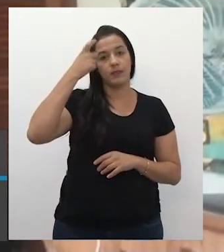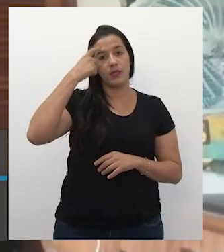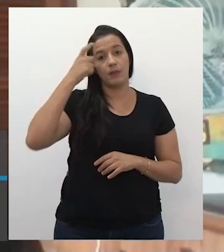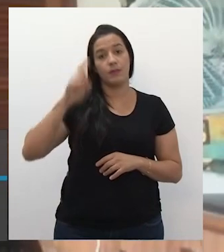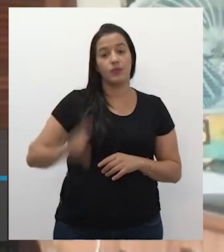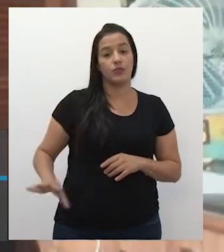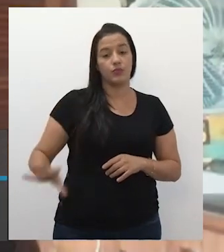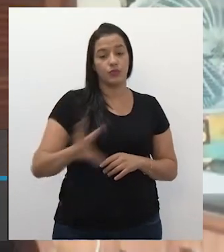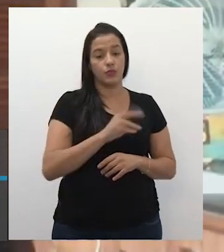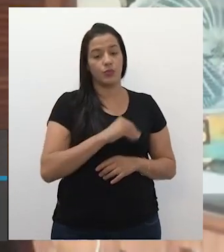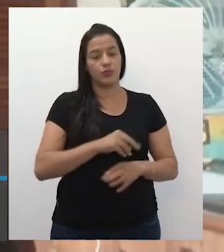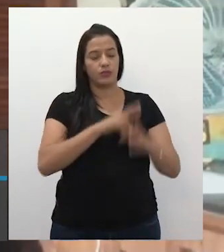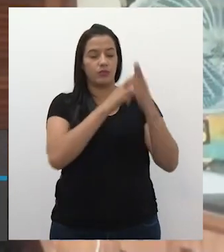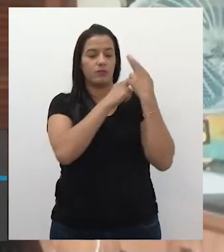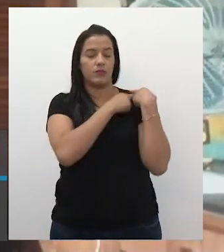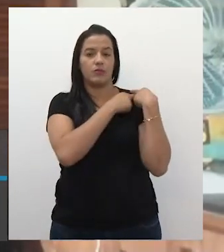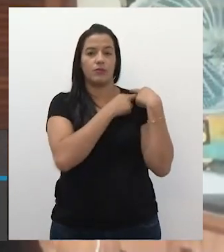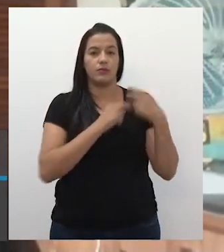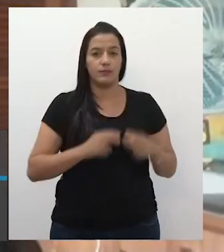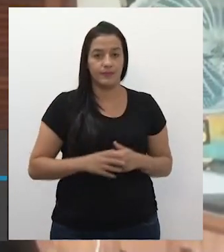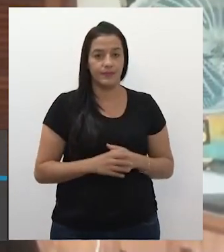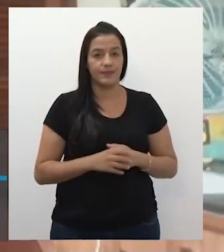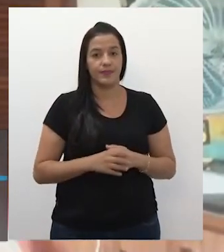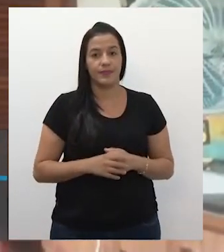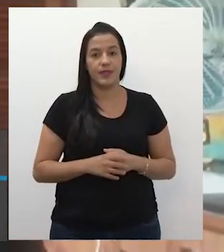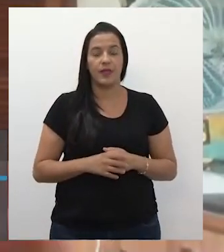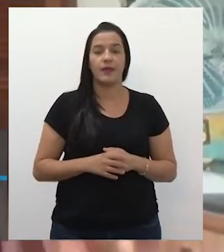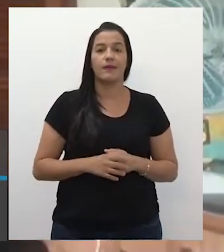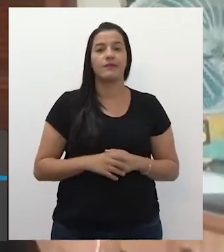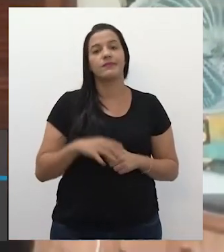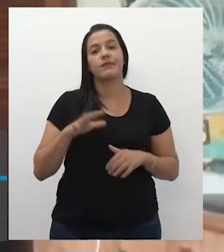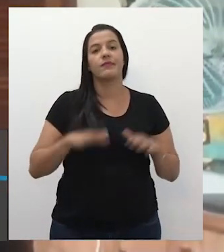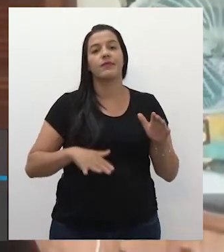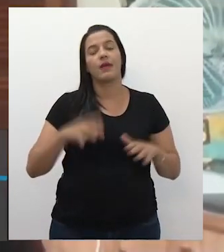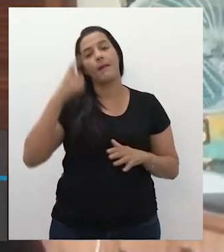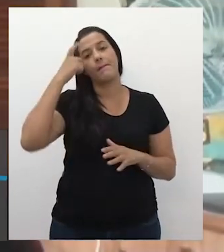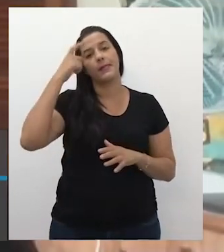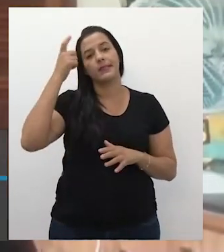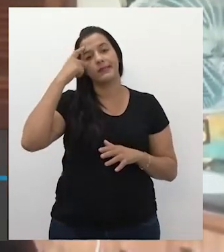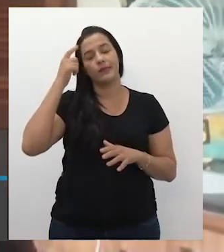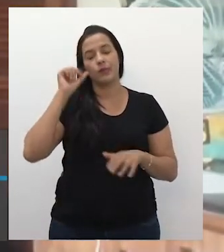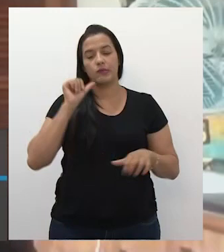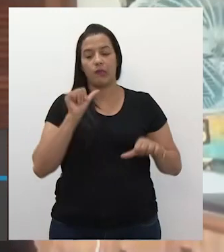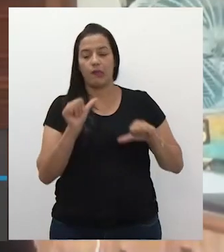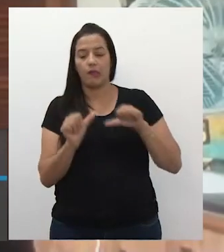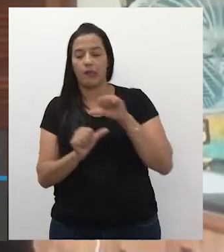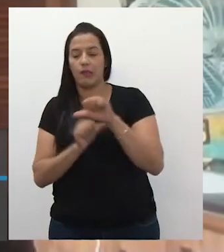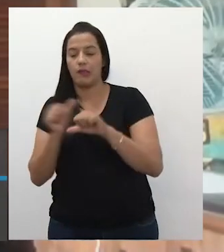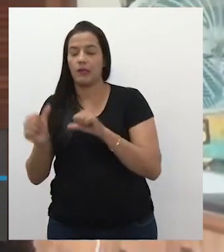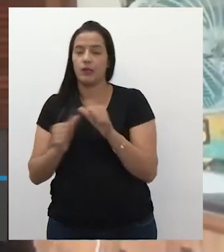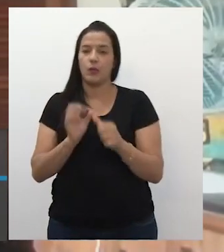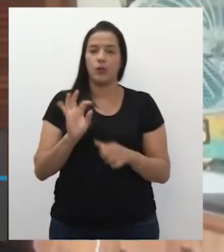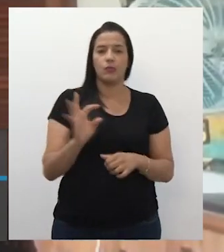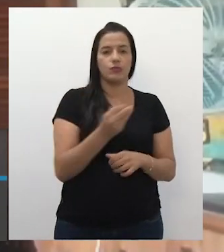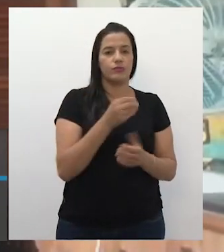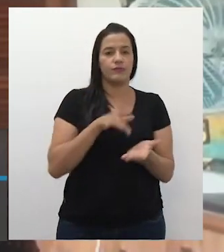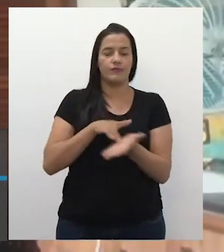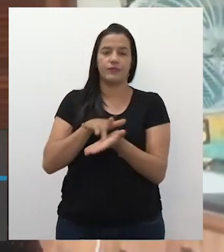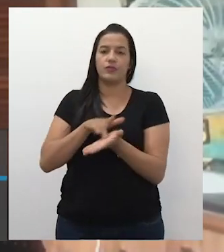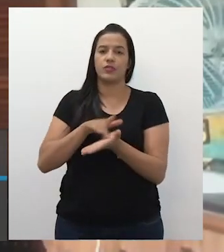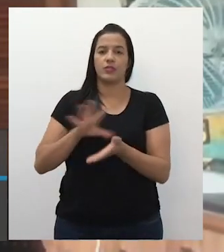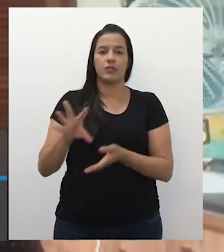forma respeitosa, né? Mas sem aquela coisa de manipulação ou de fingir que está tudo certo.